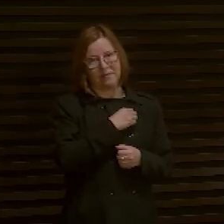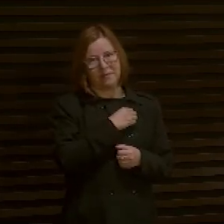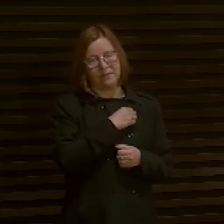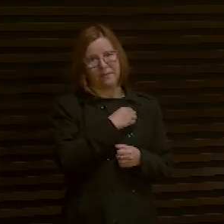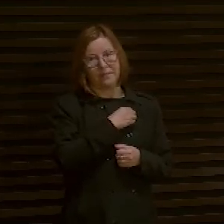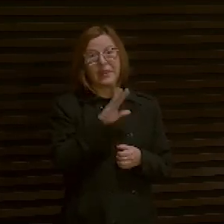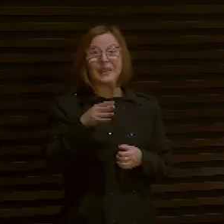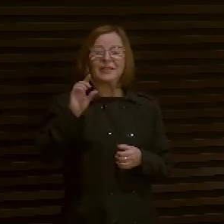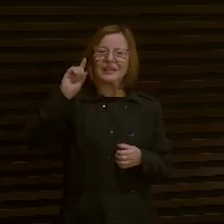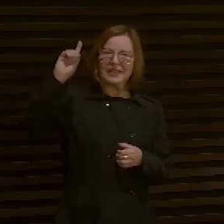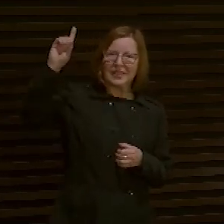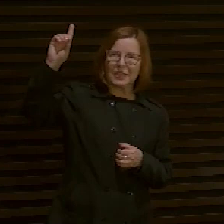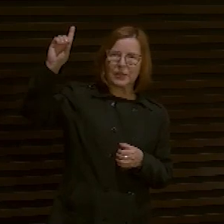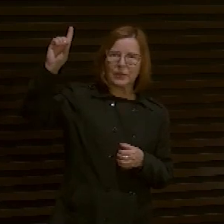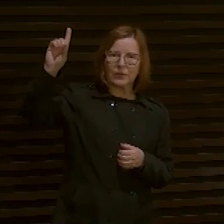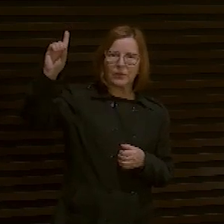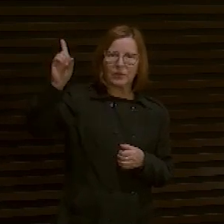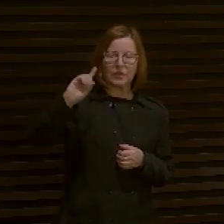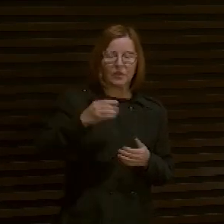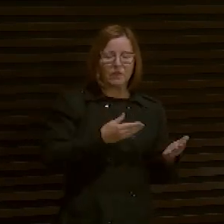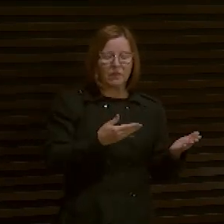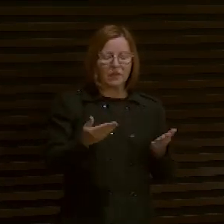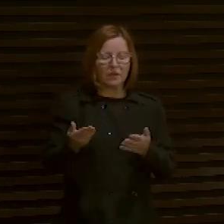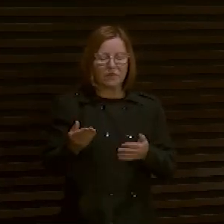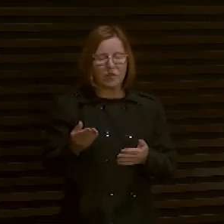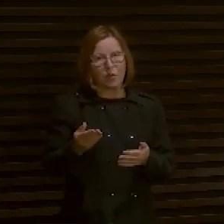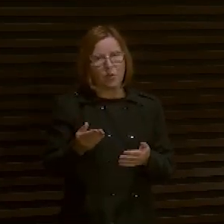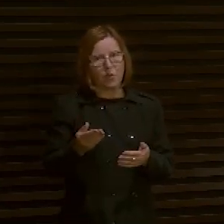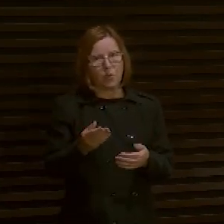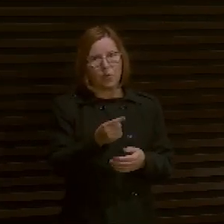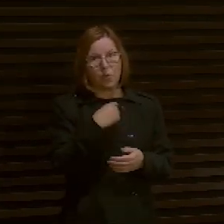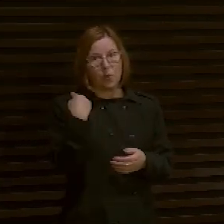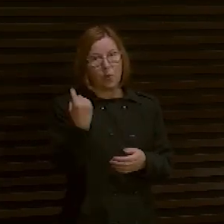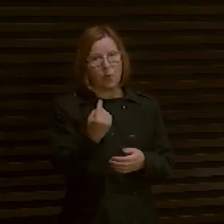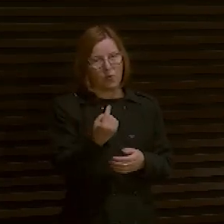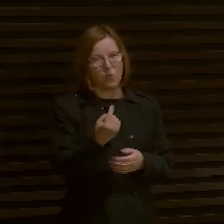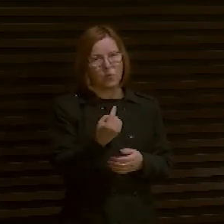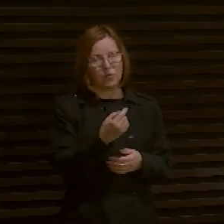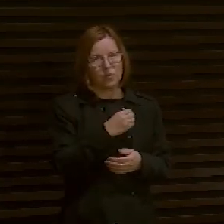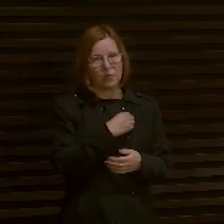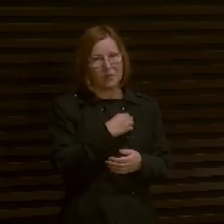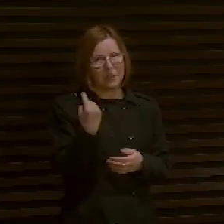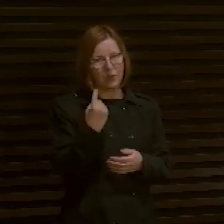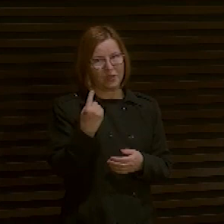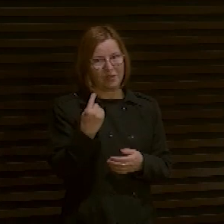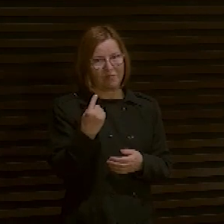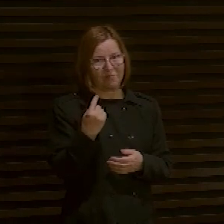Deus não carregou só os nossos pecados, Ele nos carregou naquela cruz. E assim como nós estávamos em